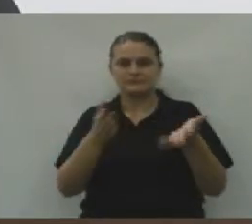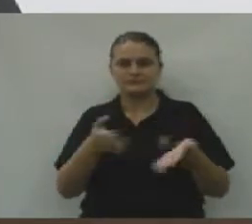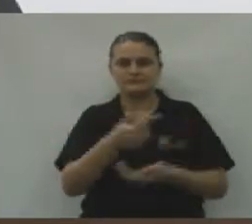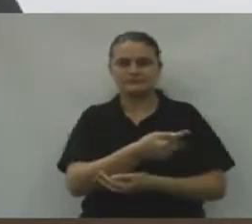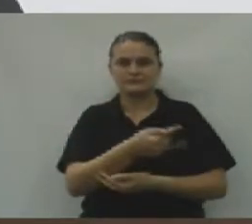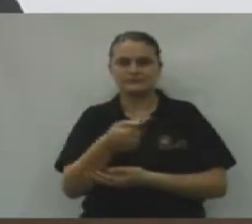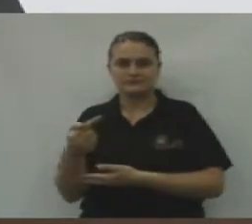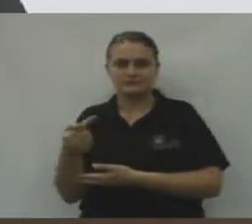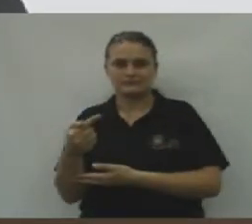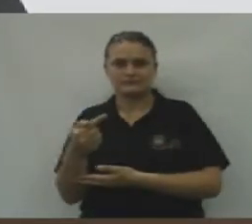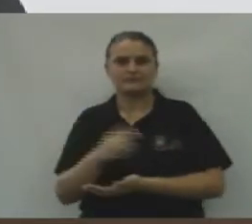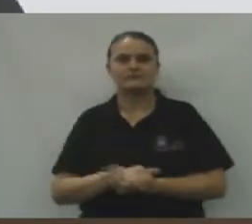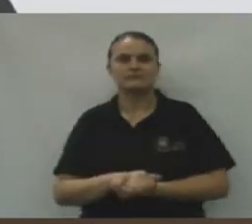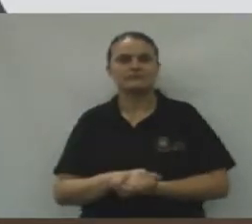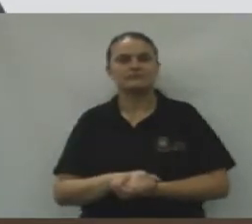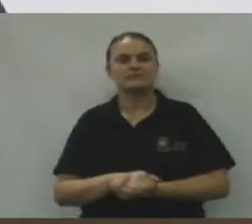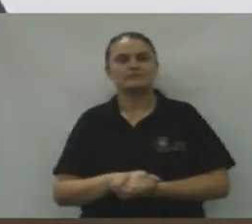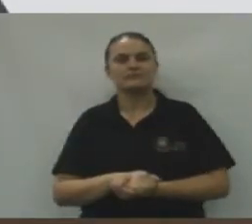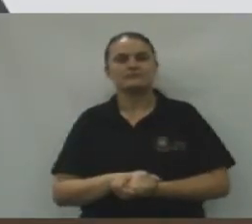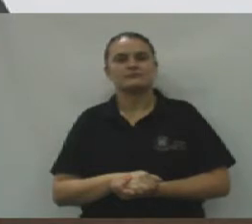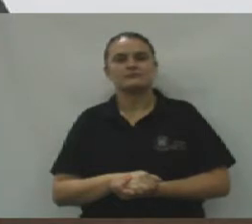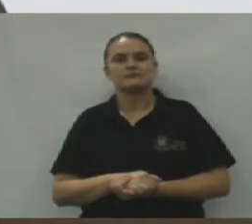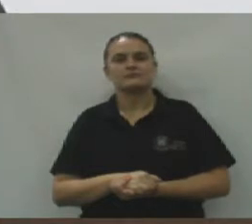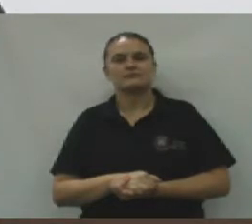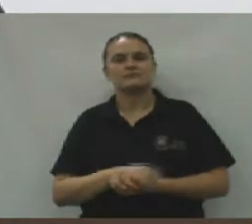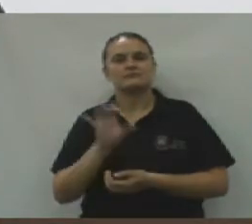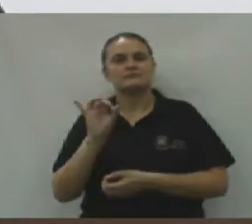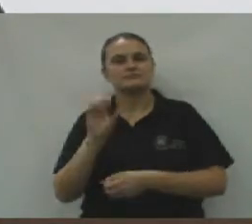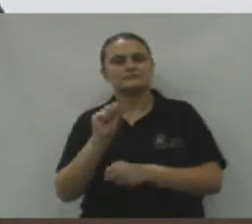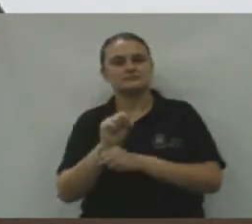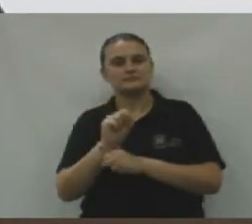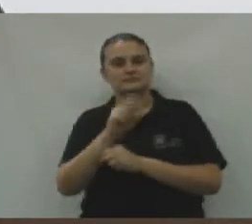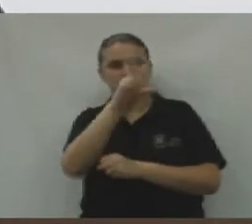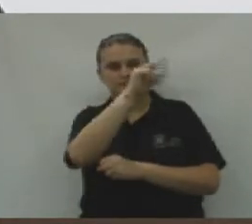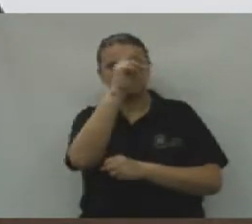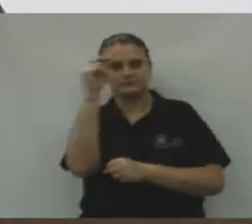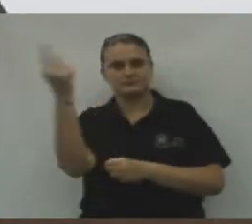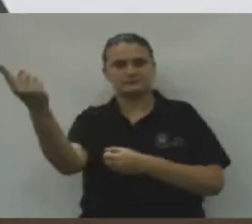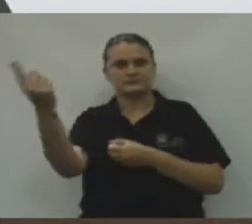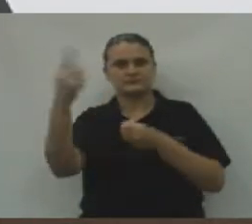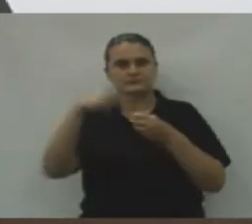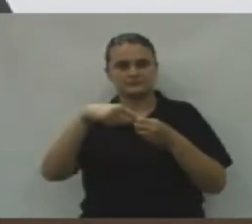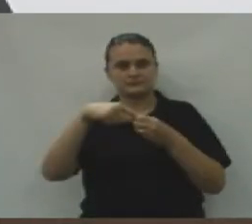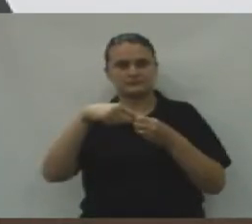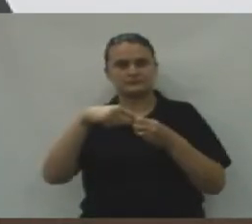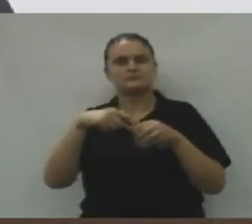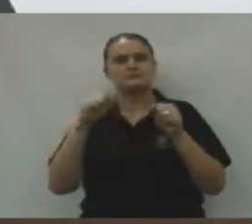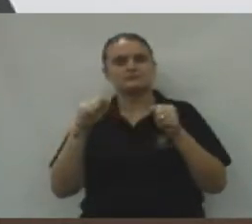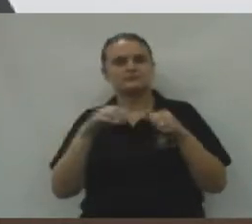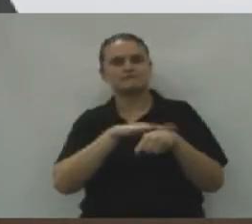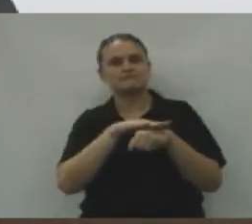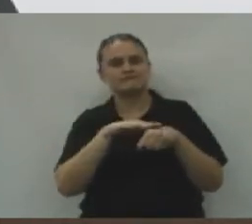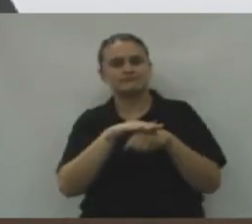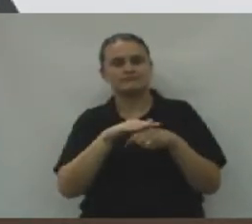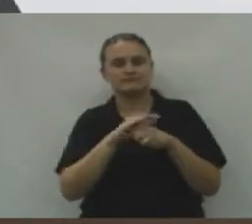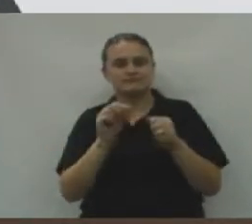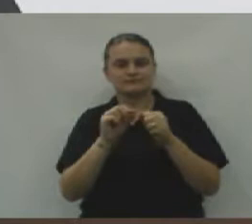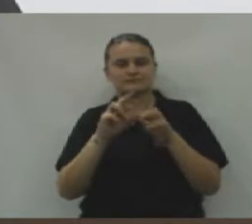semana, estaremos, então, só aguardando ele retornar da viagem dele, para que nós possamos todos